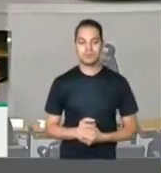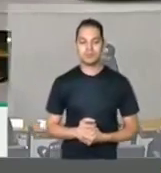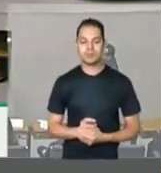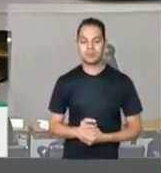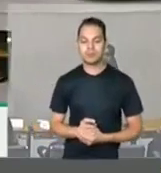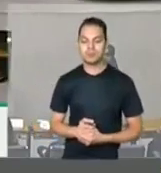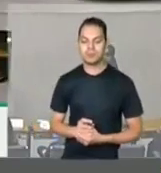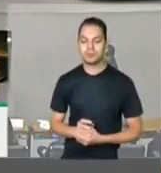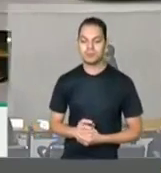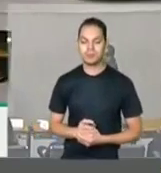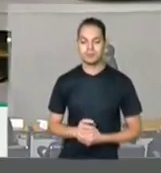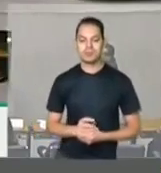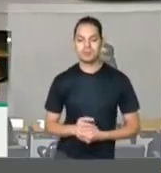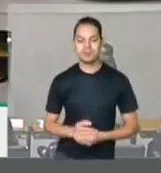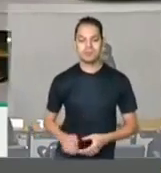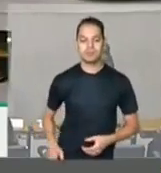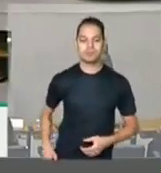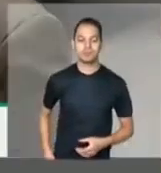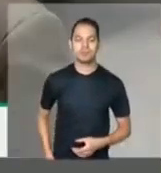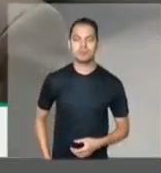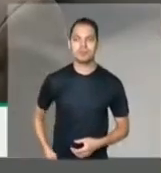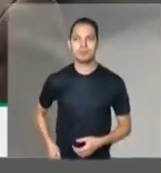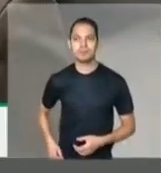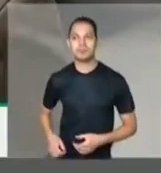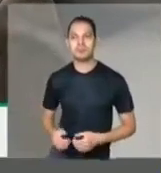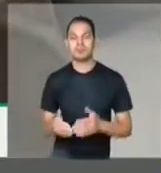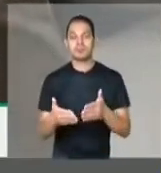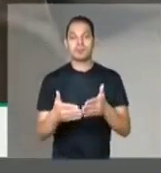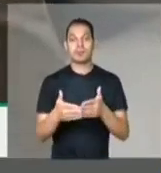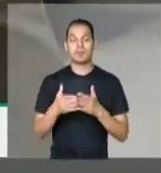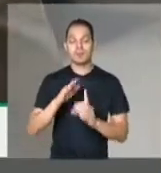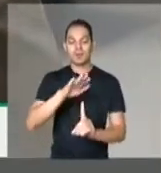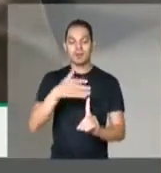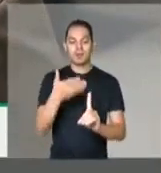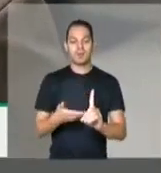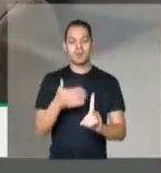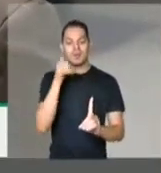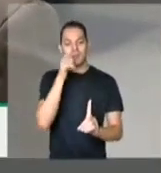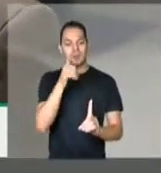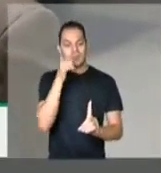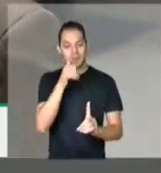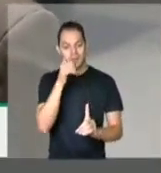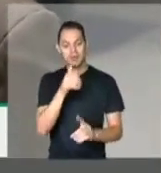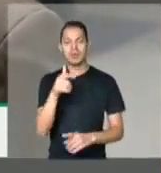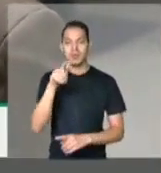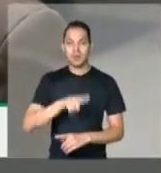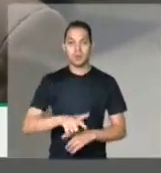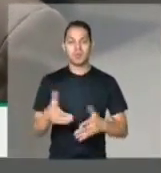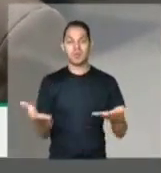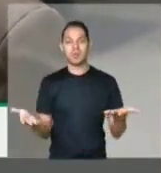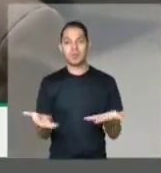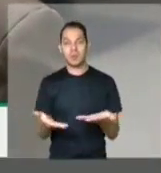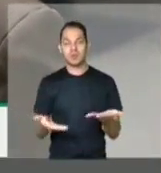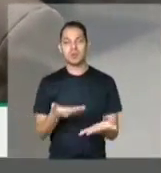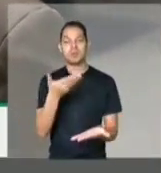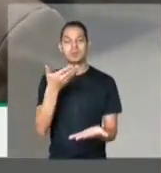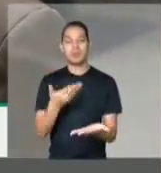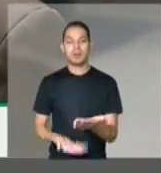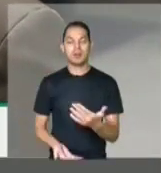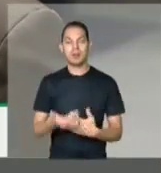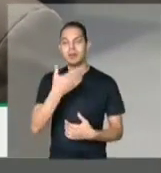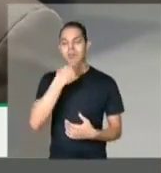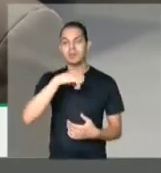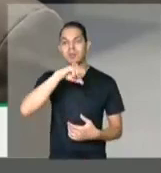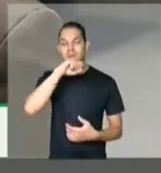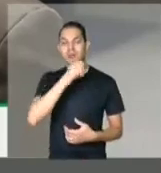Não, tá, peço licença à homenagem às mulheres, mas é porque, mais uma vez hoje, a gente perdeu o pai